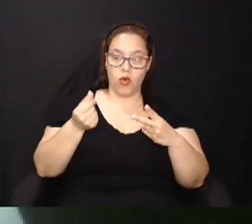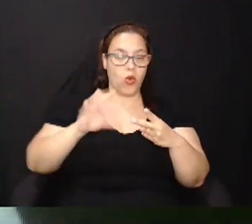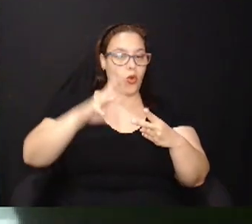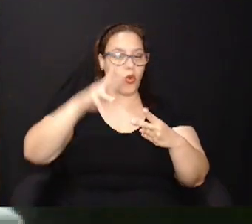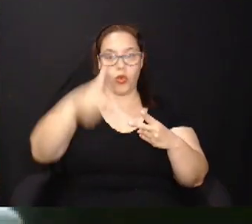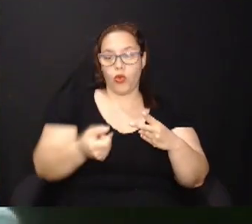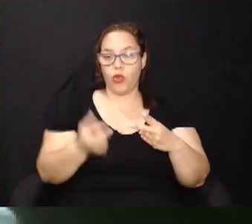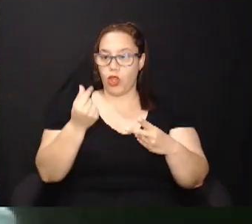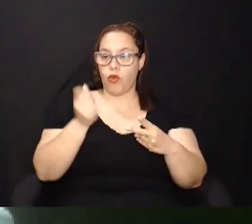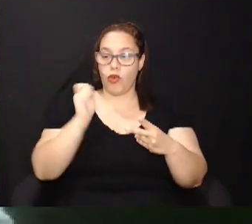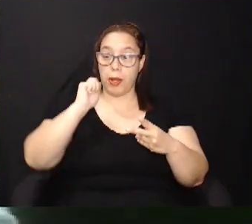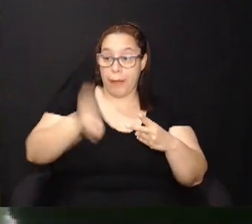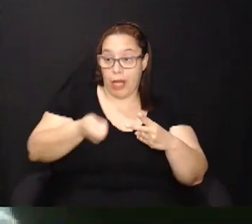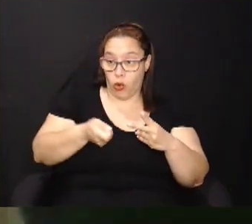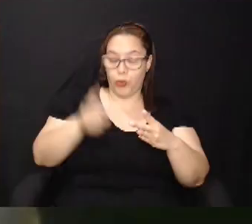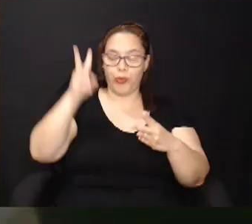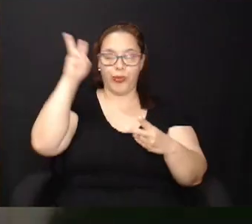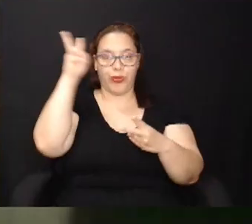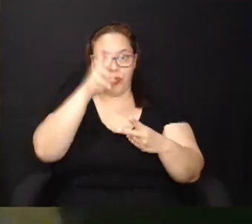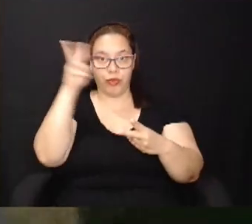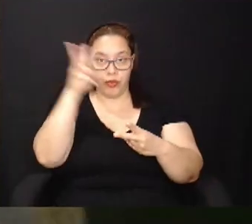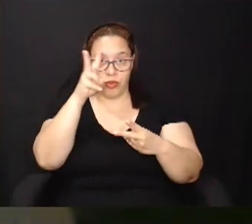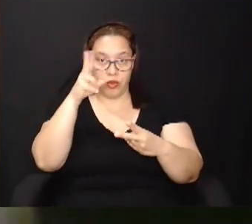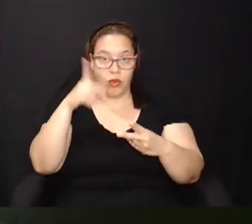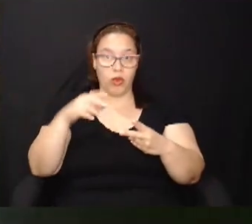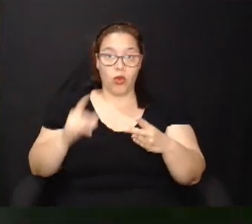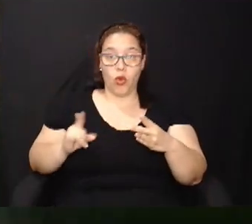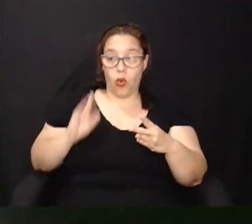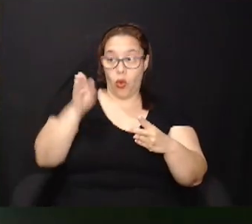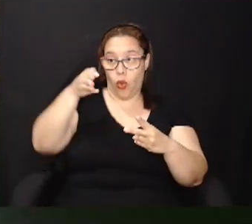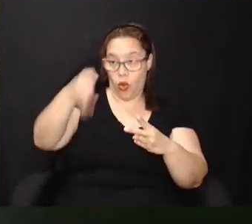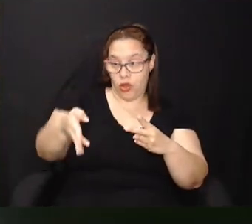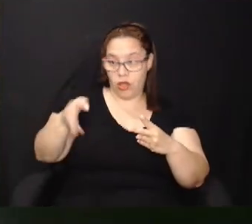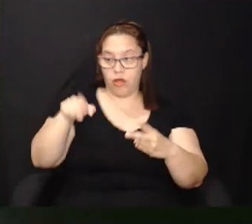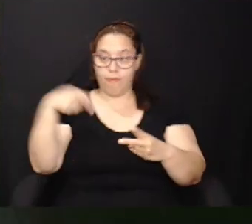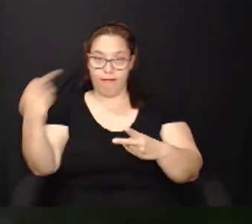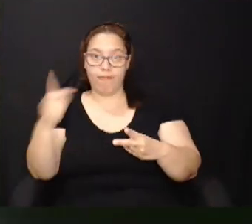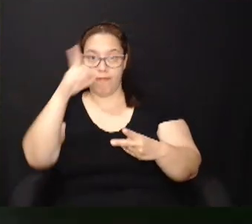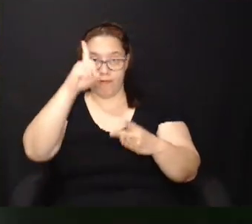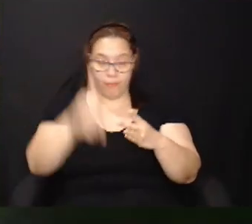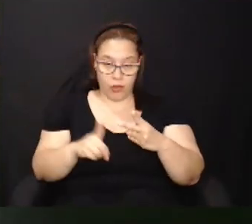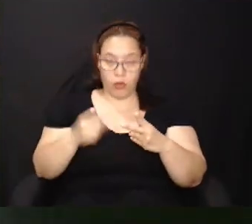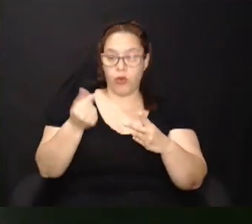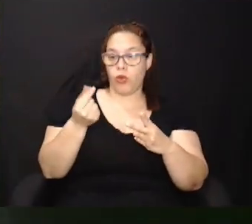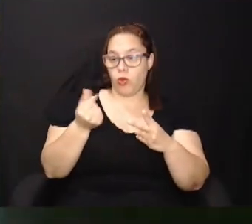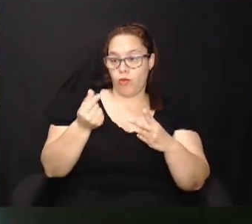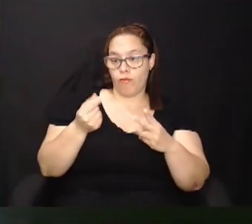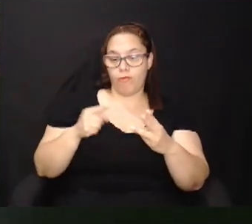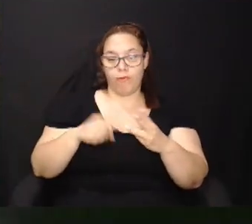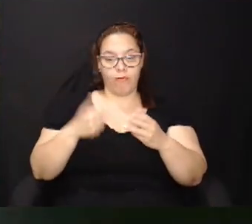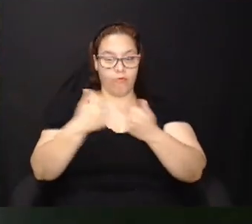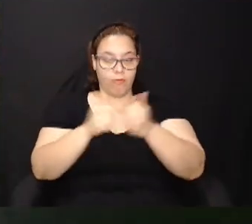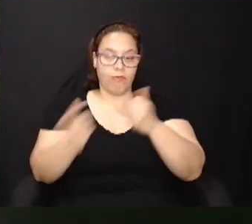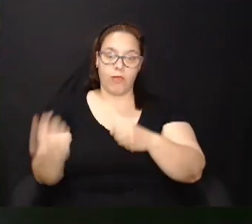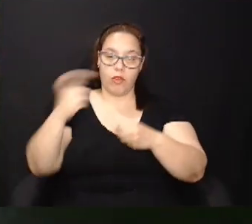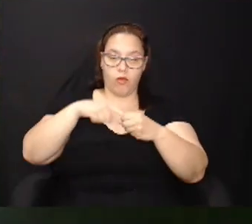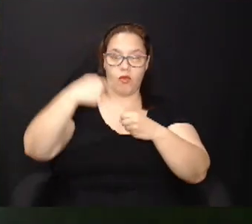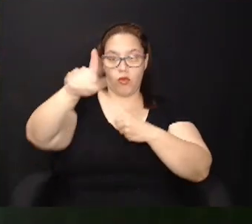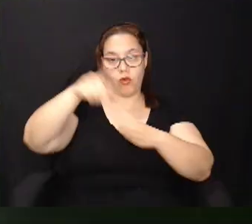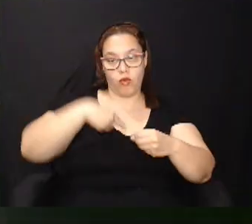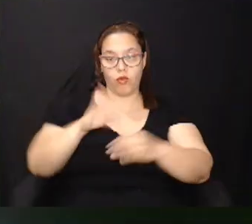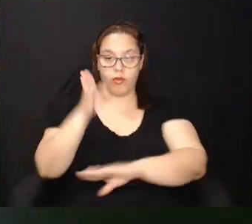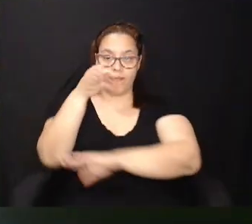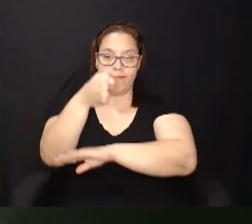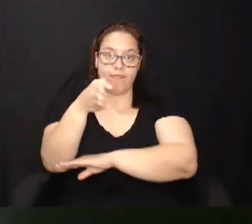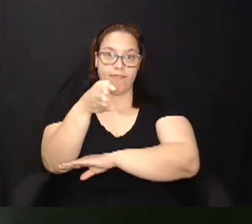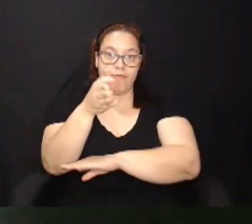passagem. Lembrando que, se tiver que ir para um hotel aguardar o próximo voo, você tem direito de custeio desse hotel, transporte de volta para esse hotel. E se tiver no meio do caminho e quiser o